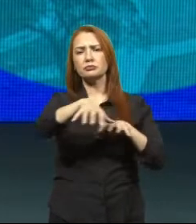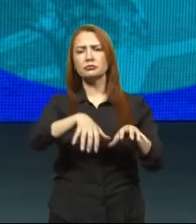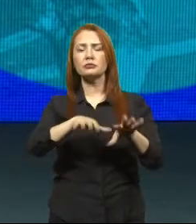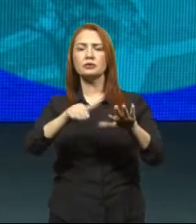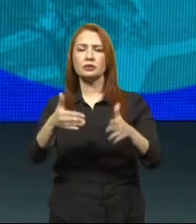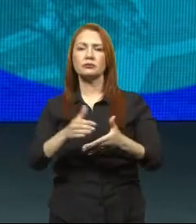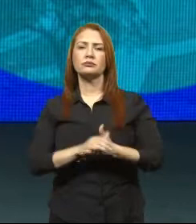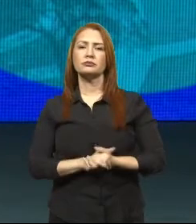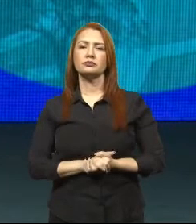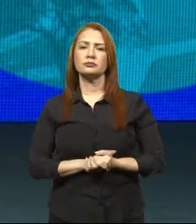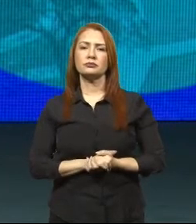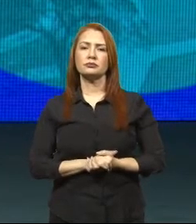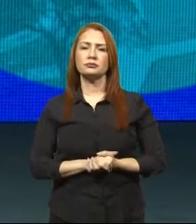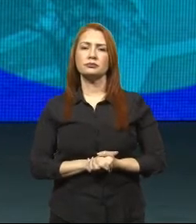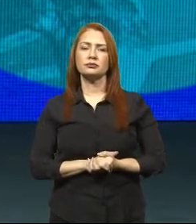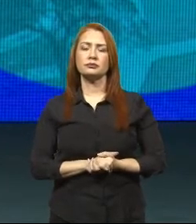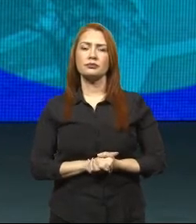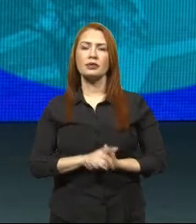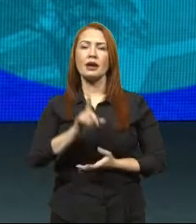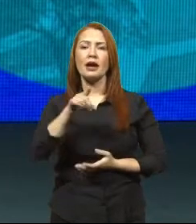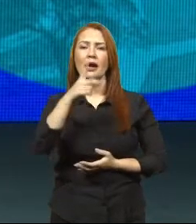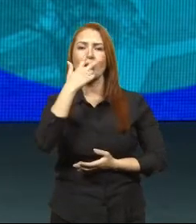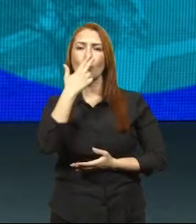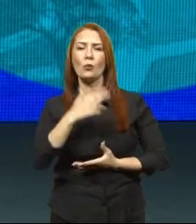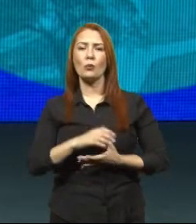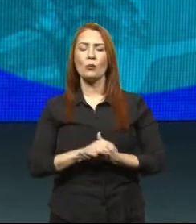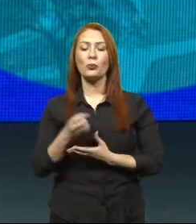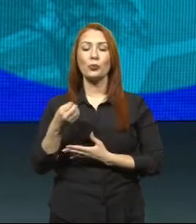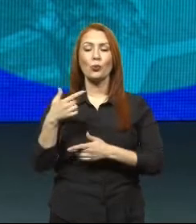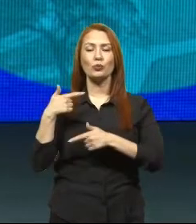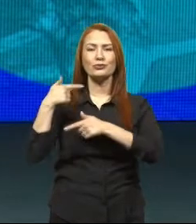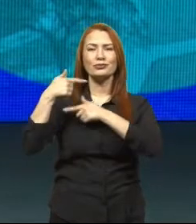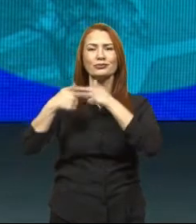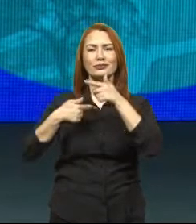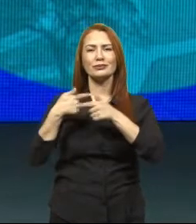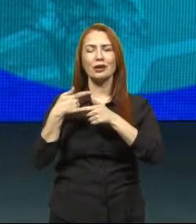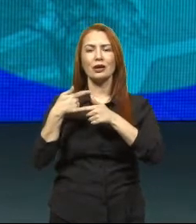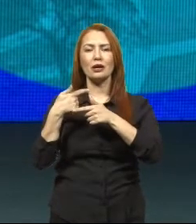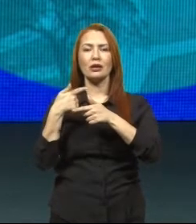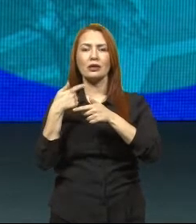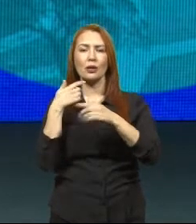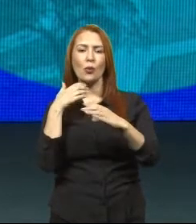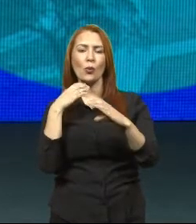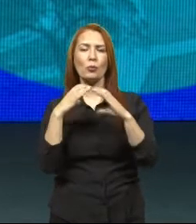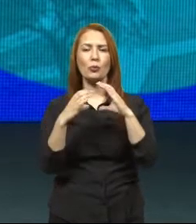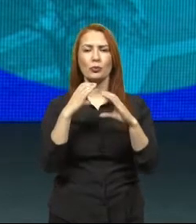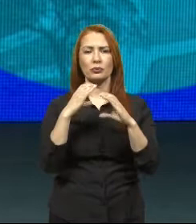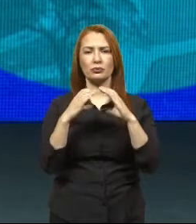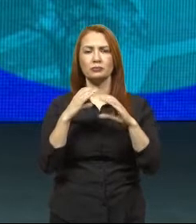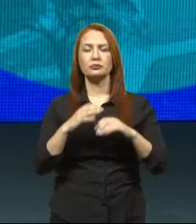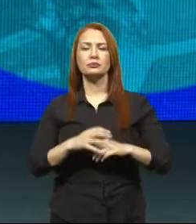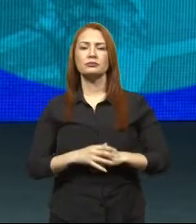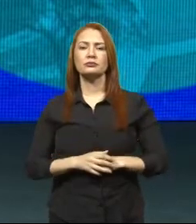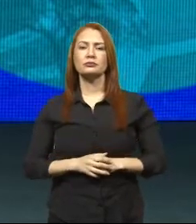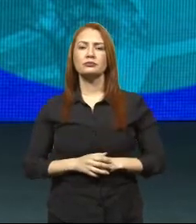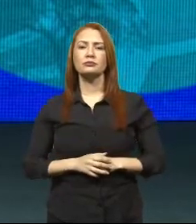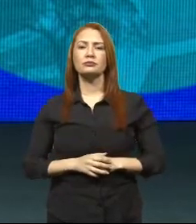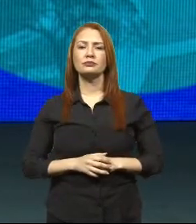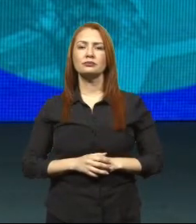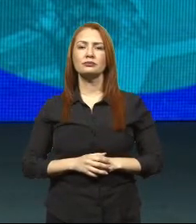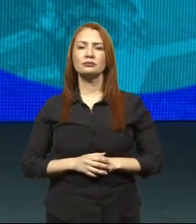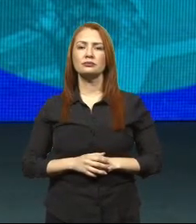então de uma nova era onde a comunicação vai se dar não somente